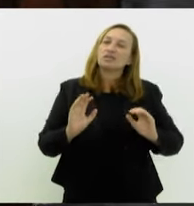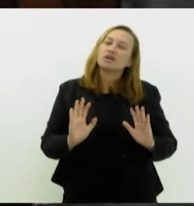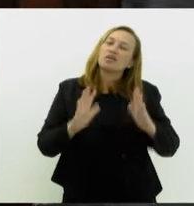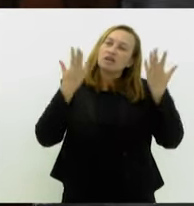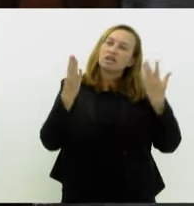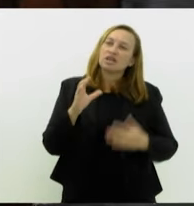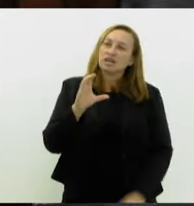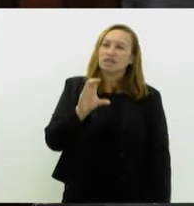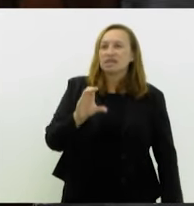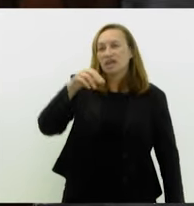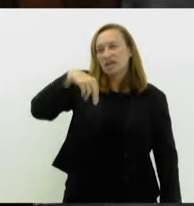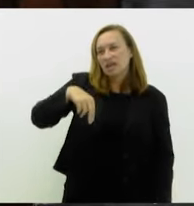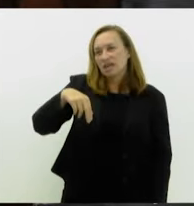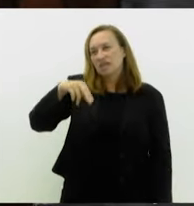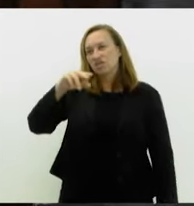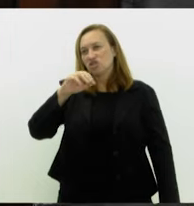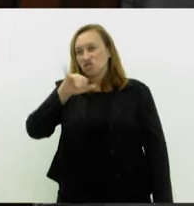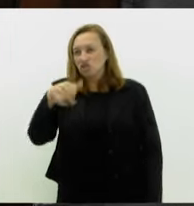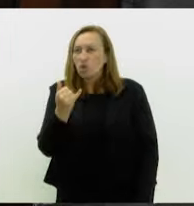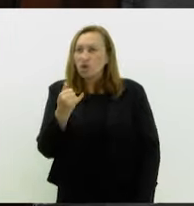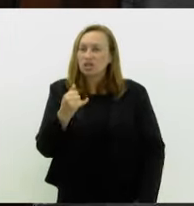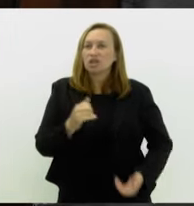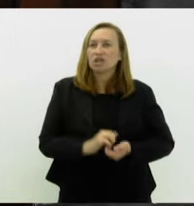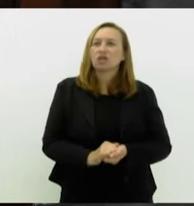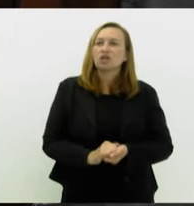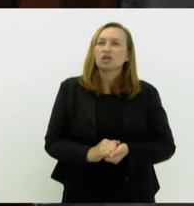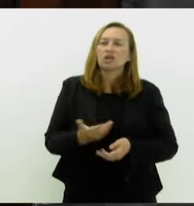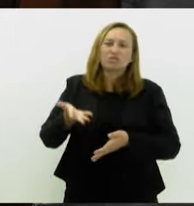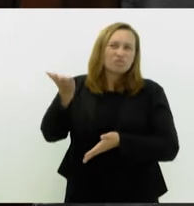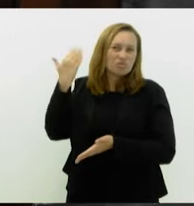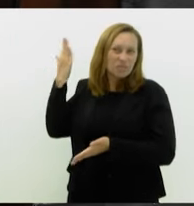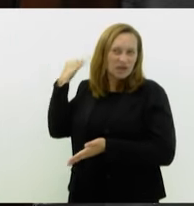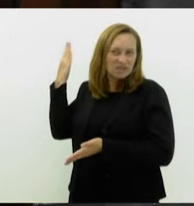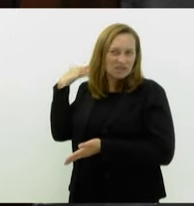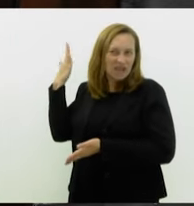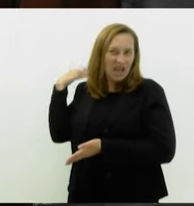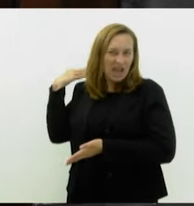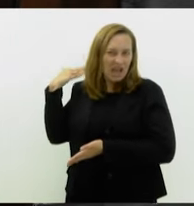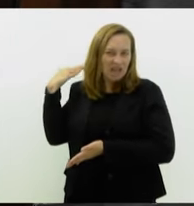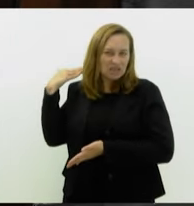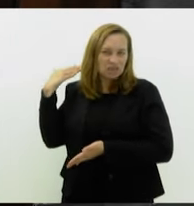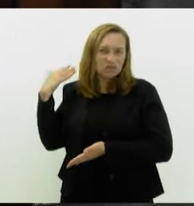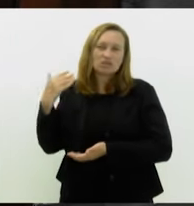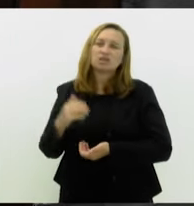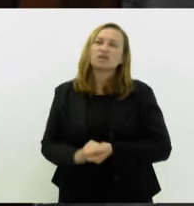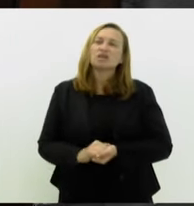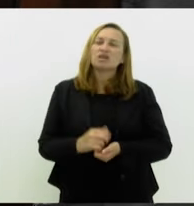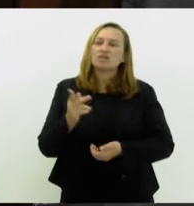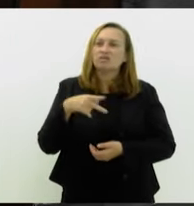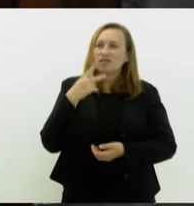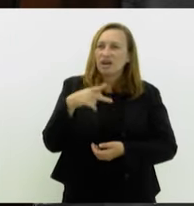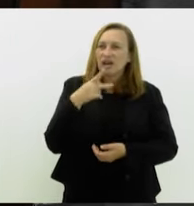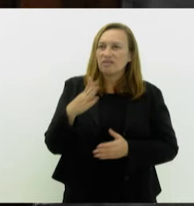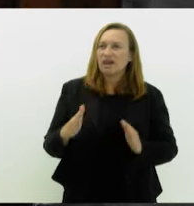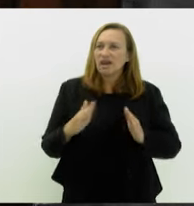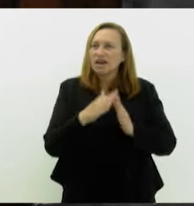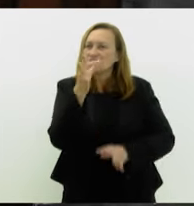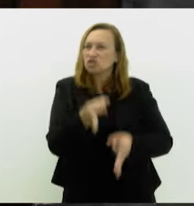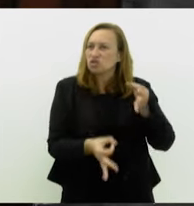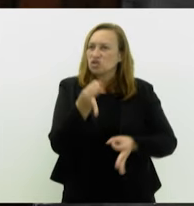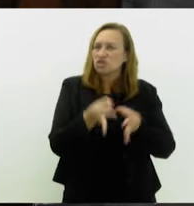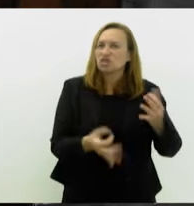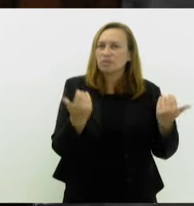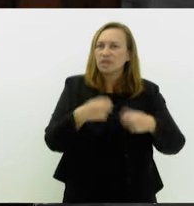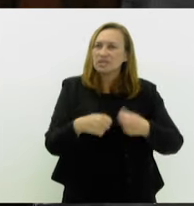publicamente a minha posição porque desde a época que o di stofle era presidente do supremo eu dizia Ministro a casa da Justiça tem que ter justiça